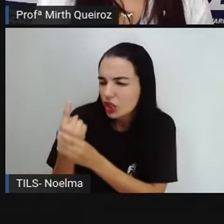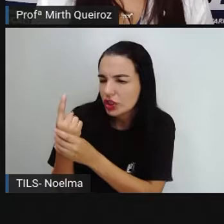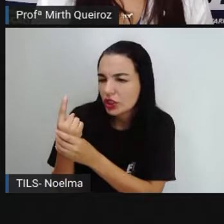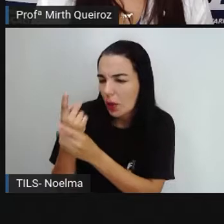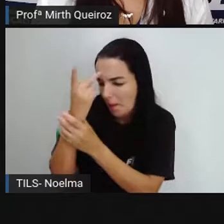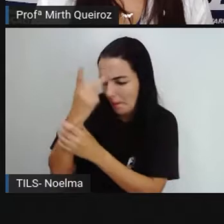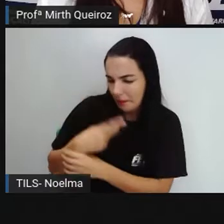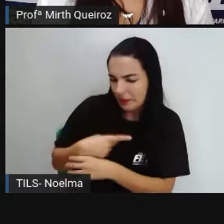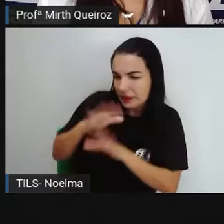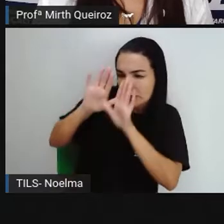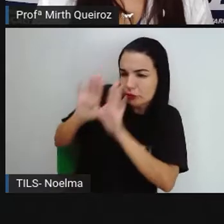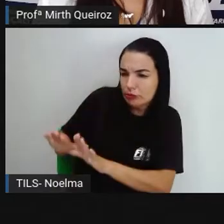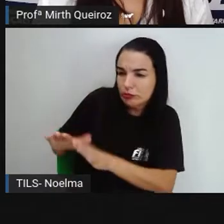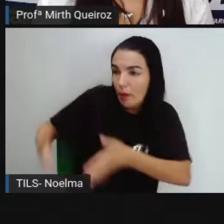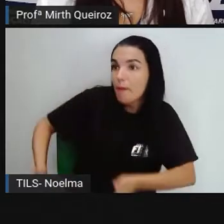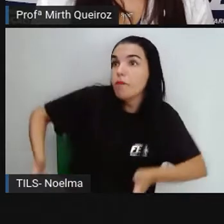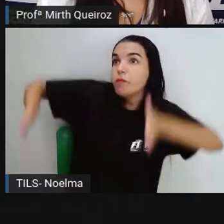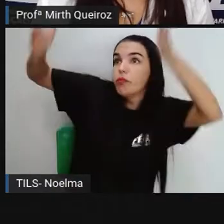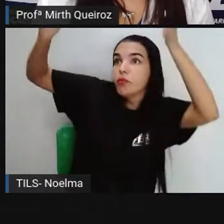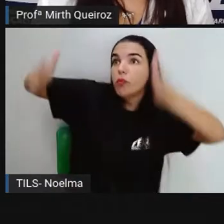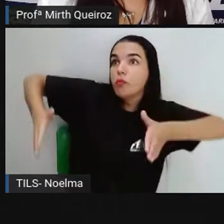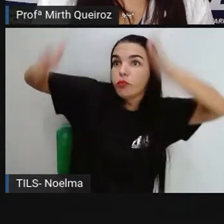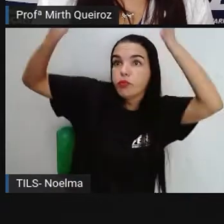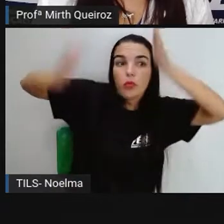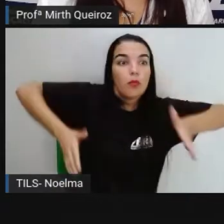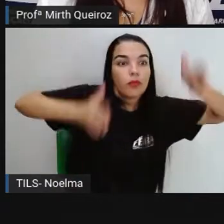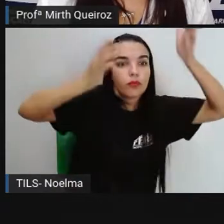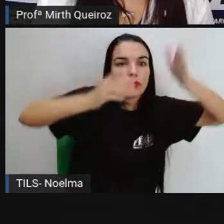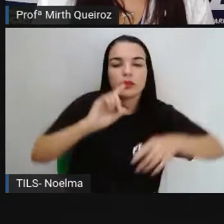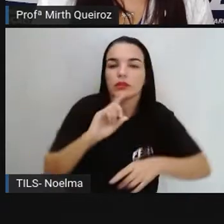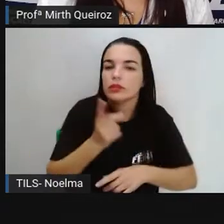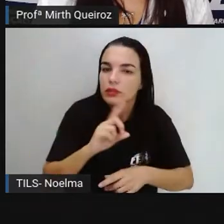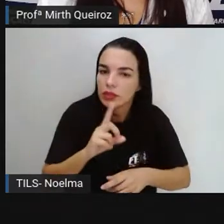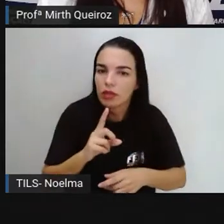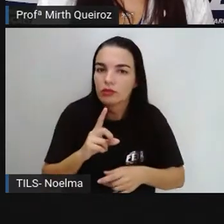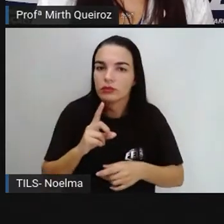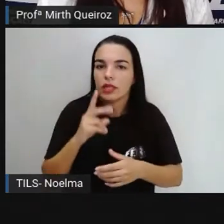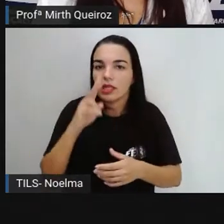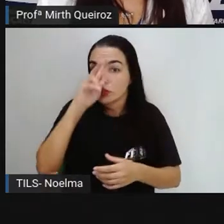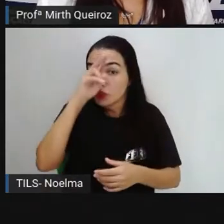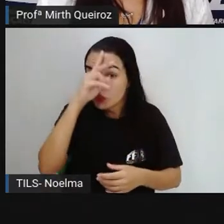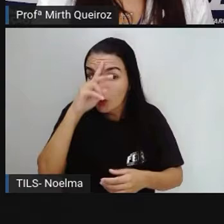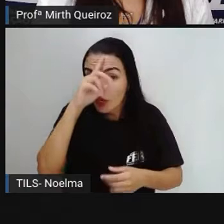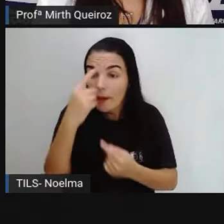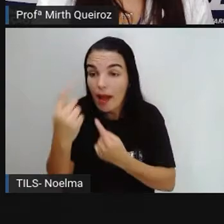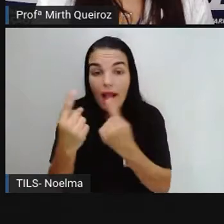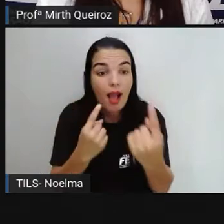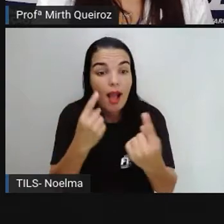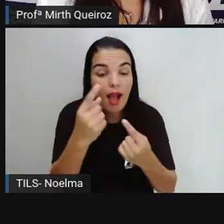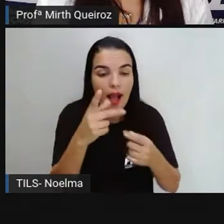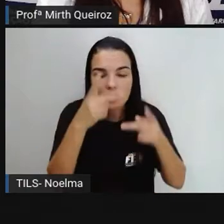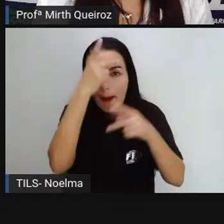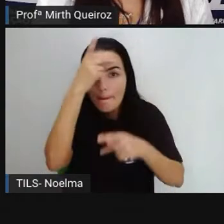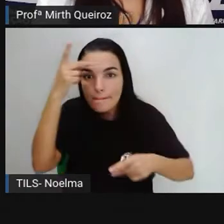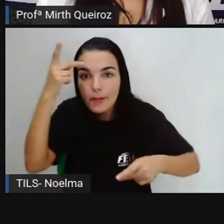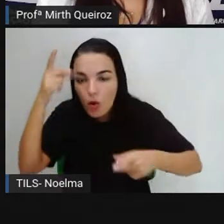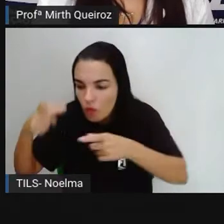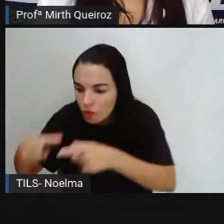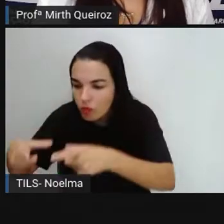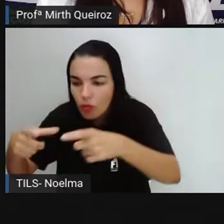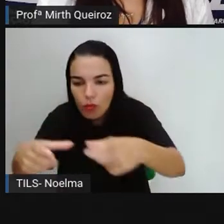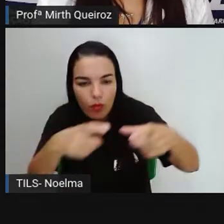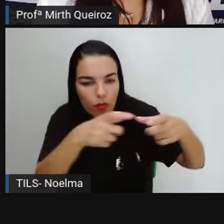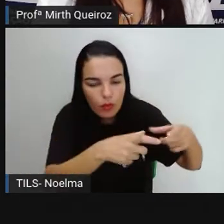fechado entre muros de uma fortaleza. Historicamente, cada povo mantém contato com outros povos.